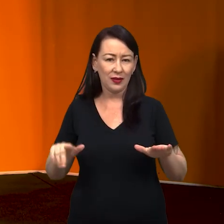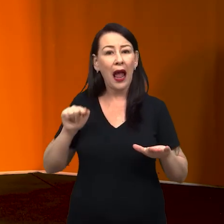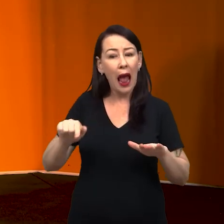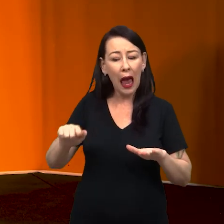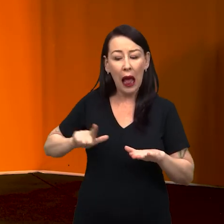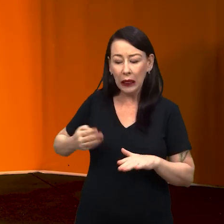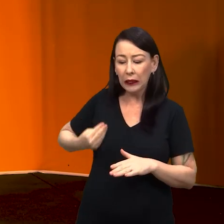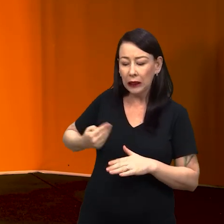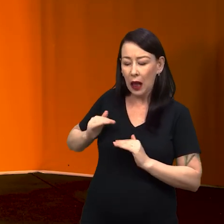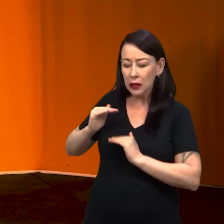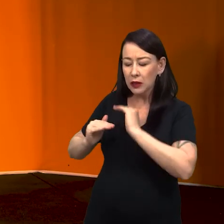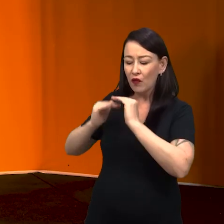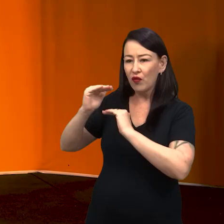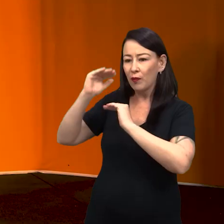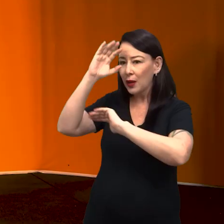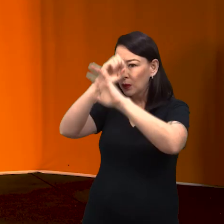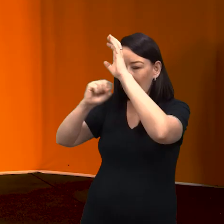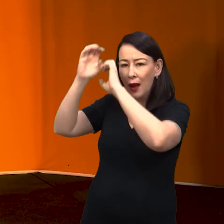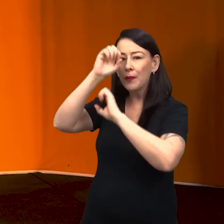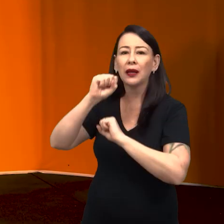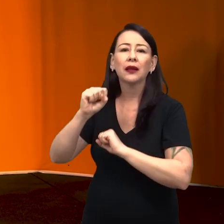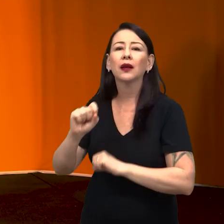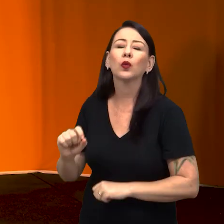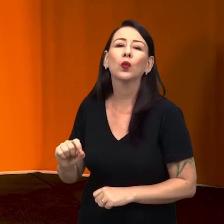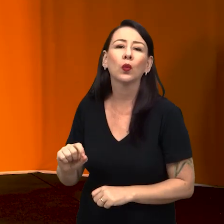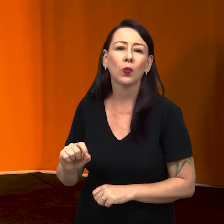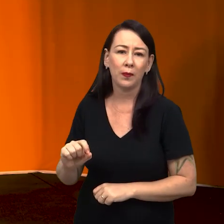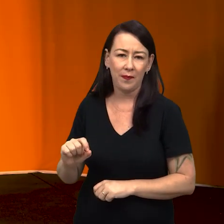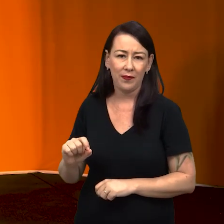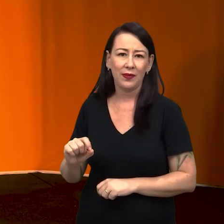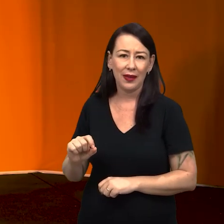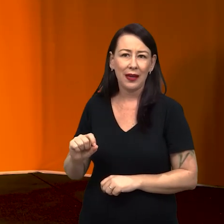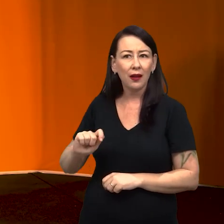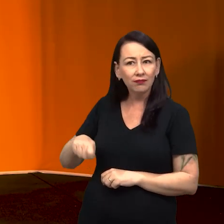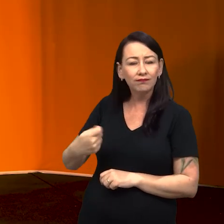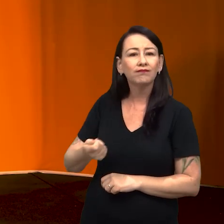perpassa o processo de desenvolvimento da criança, que vai